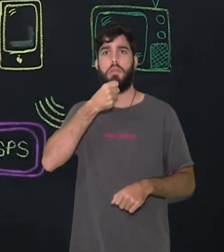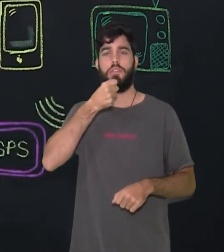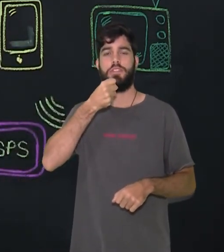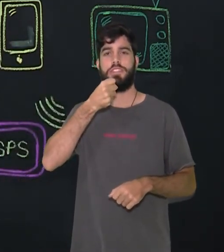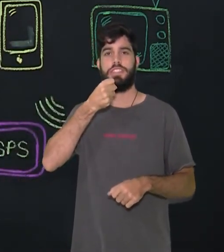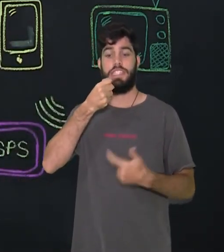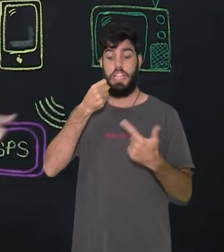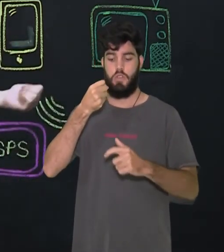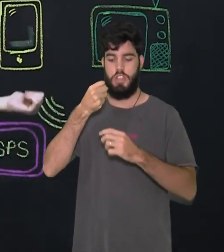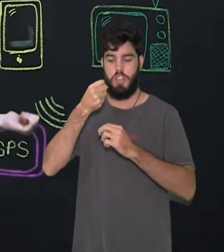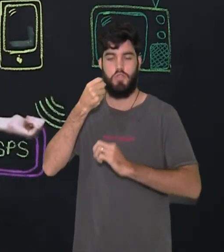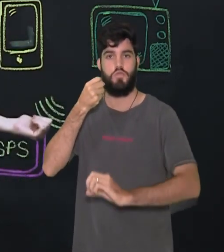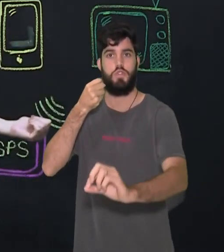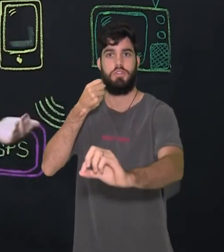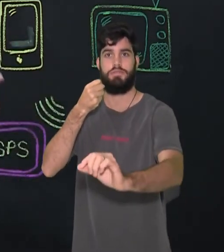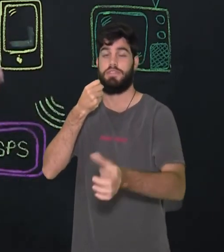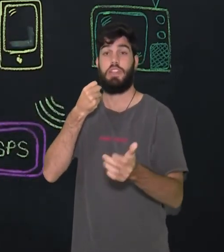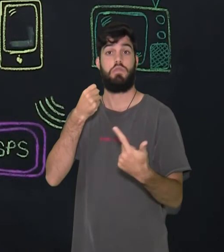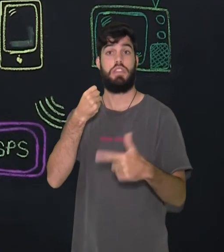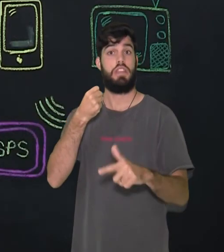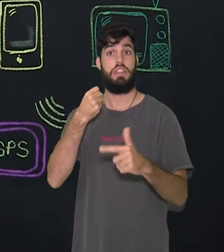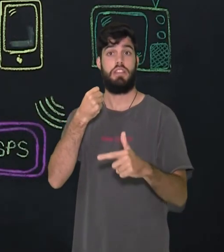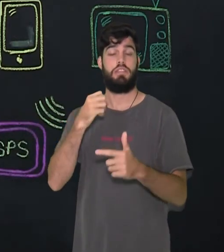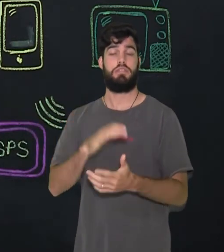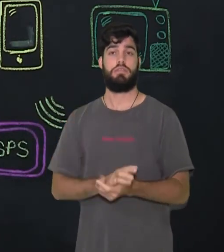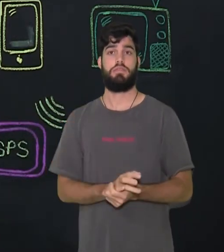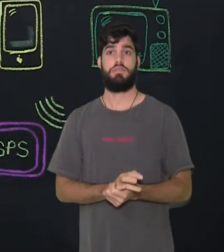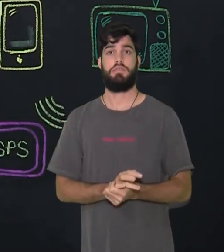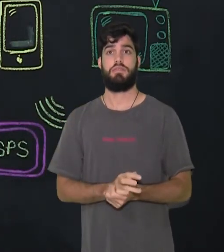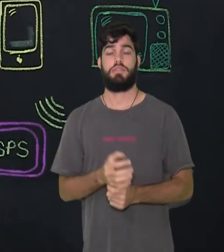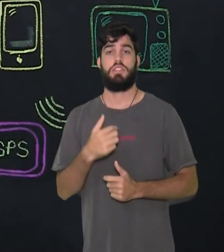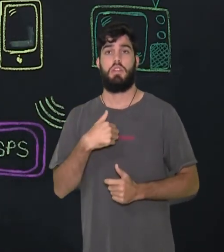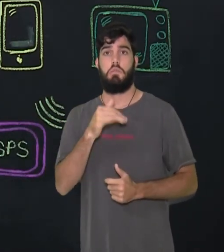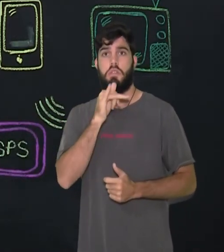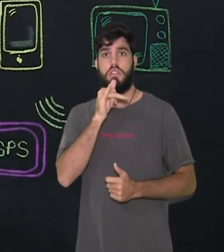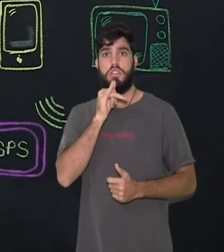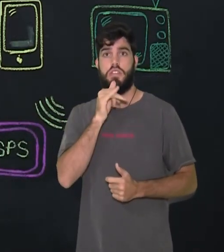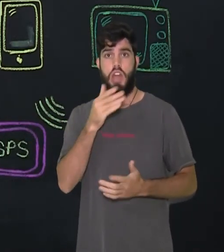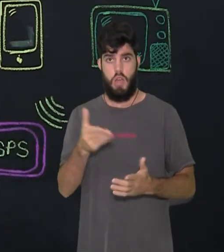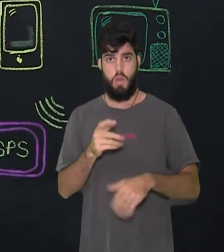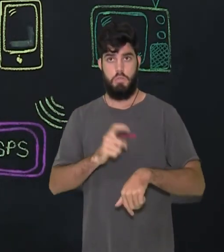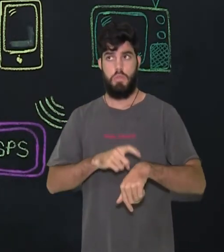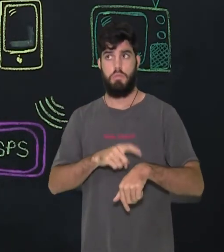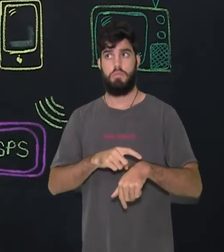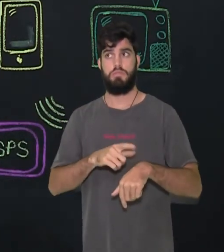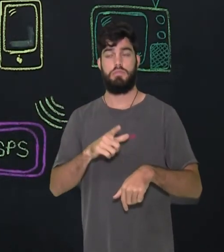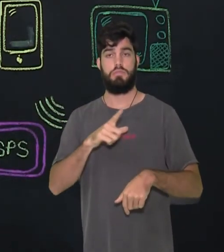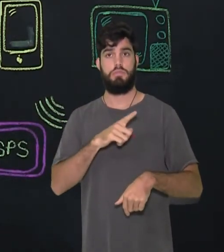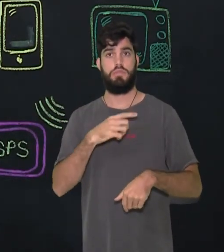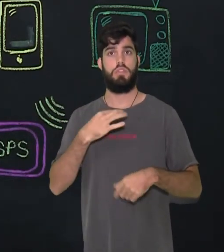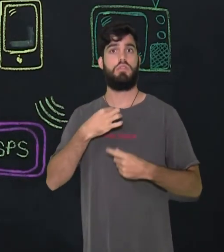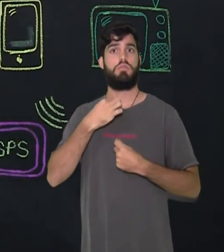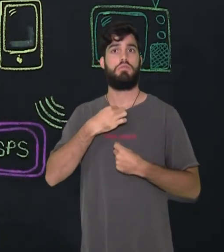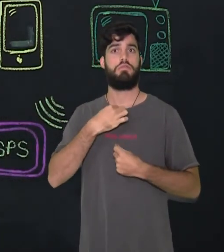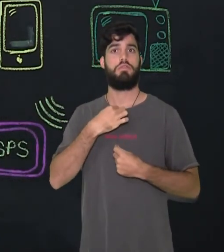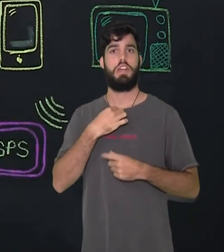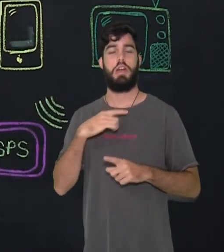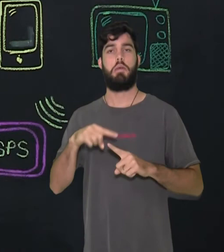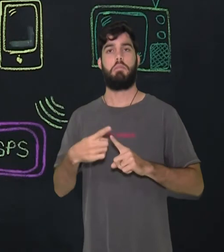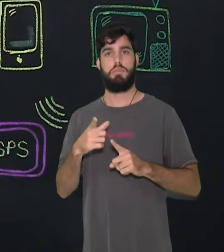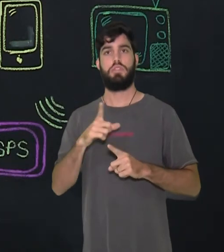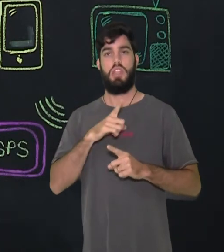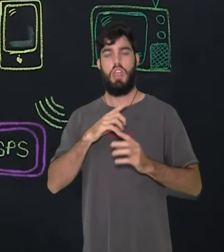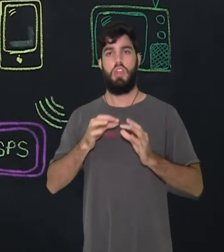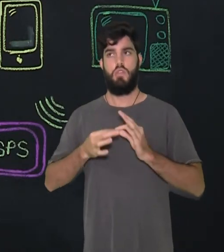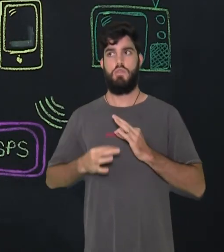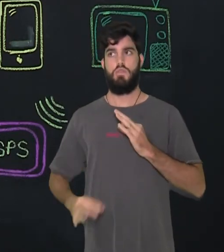fio. Ele também tem essa ideia, por exemplo, nesse momento eu estou usando um microfone. Tem um fio para conectar